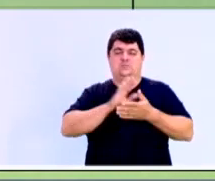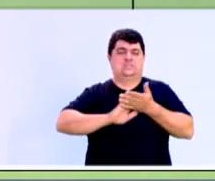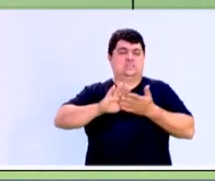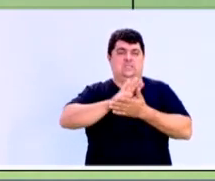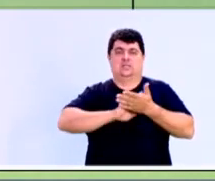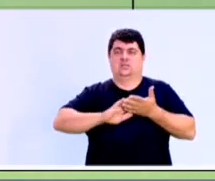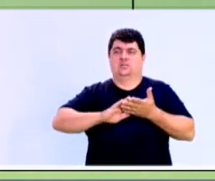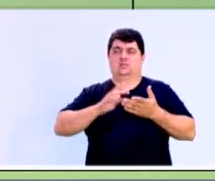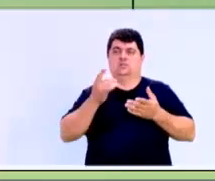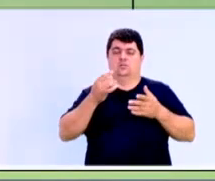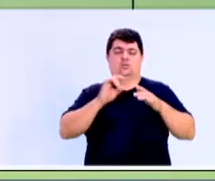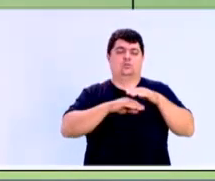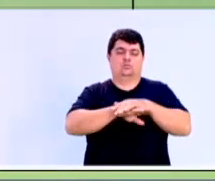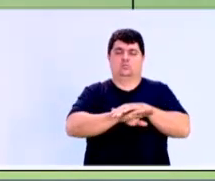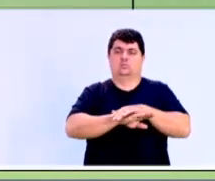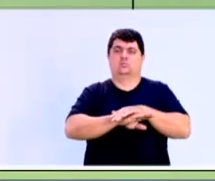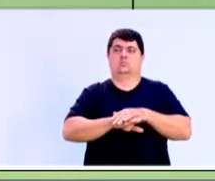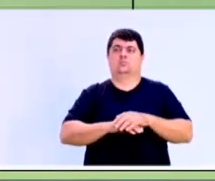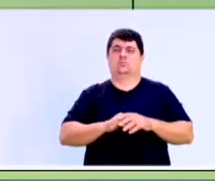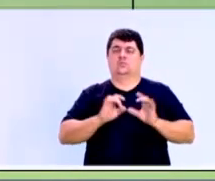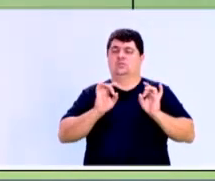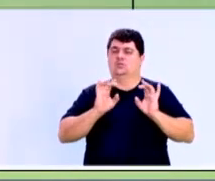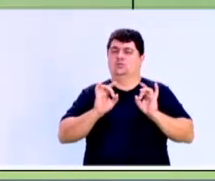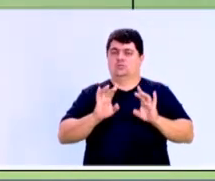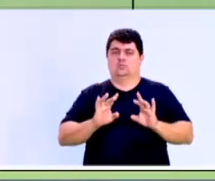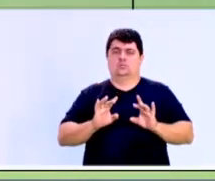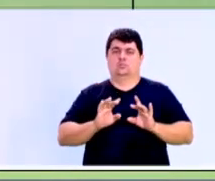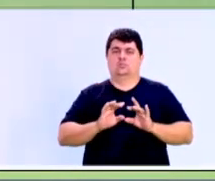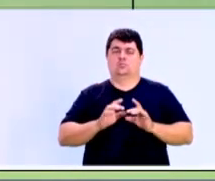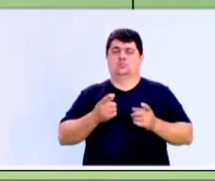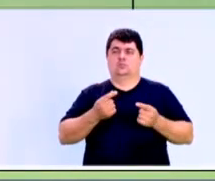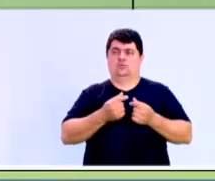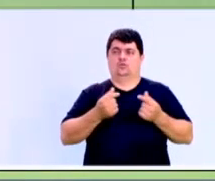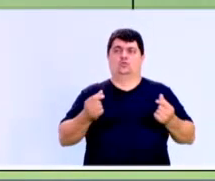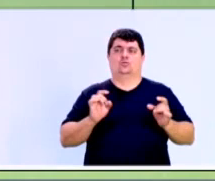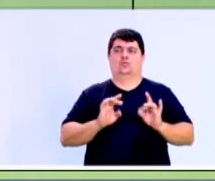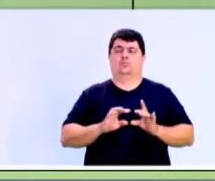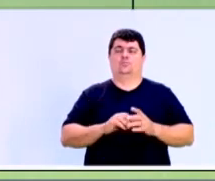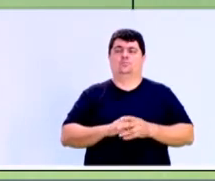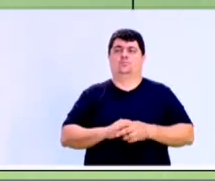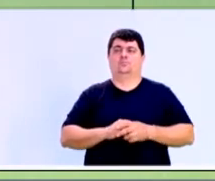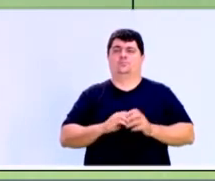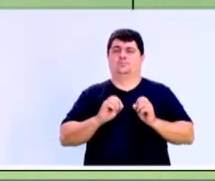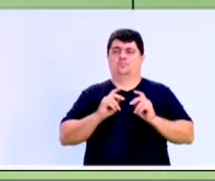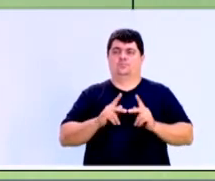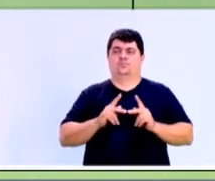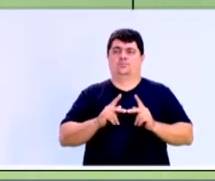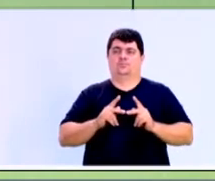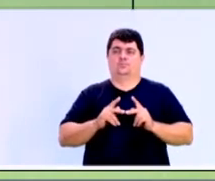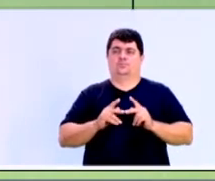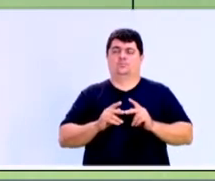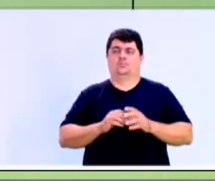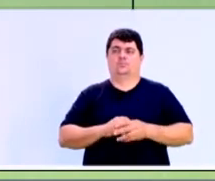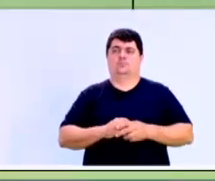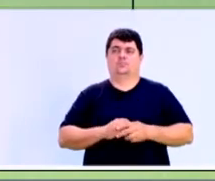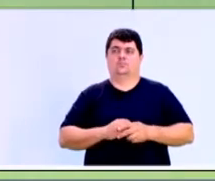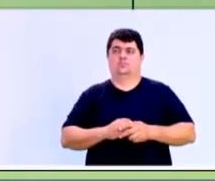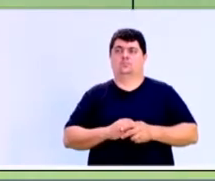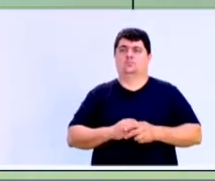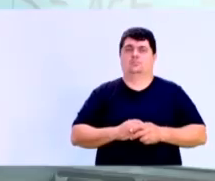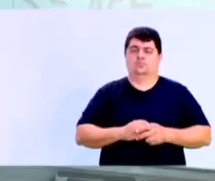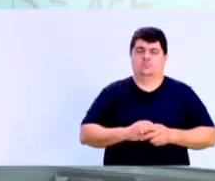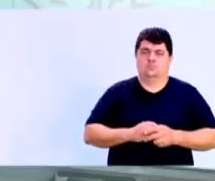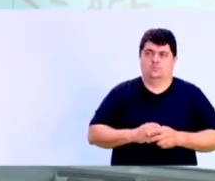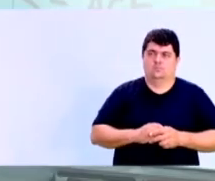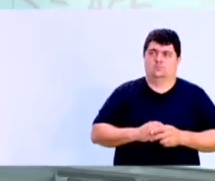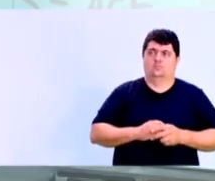operacional, que a origem dele é completamente financeira. Ok? Beleza.